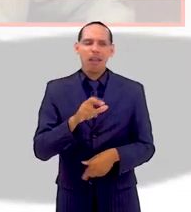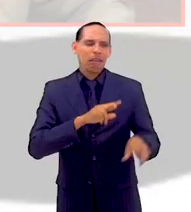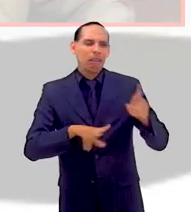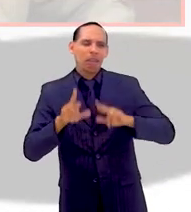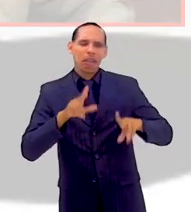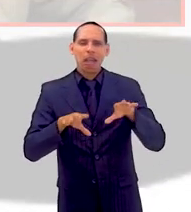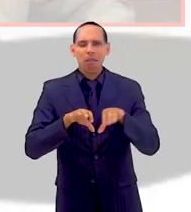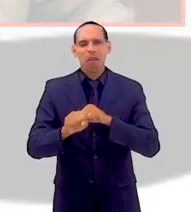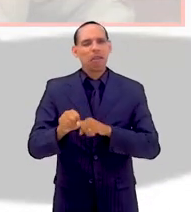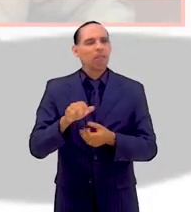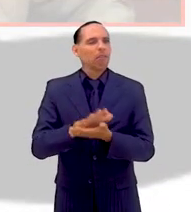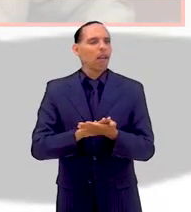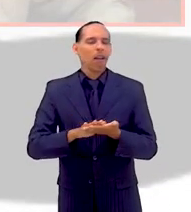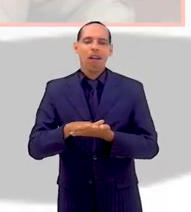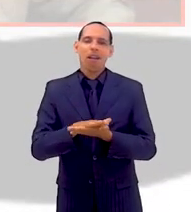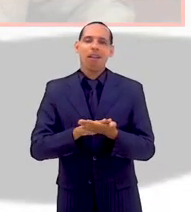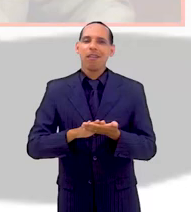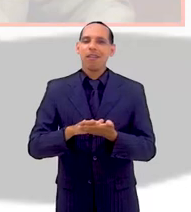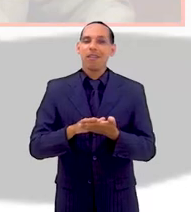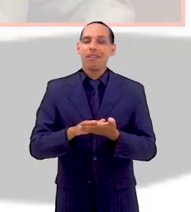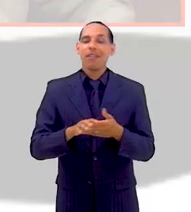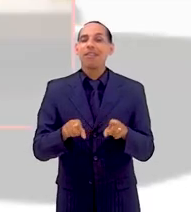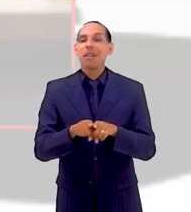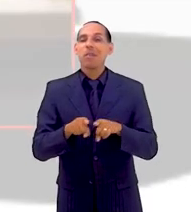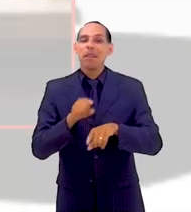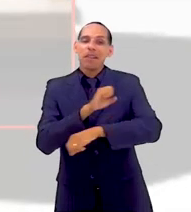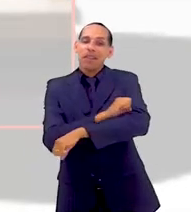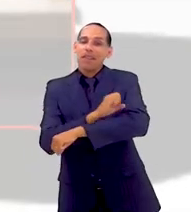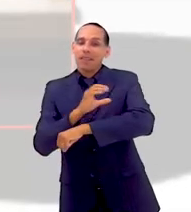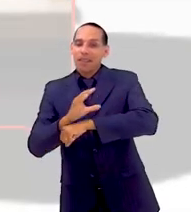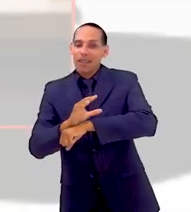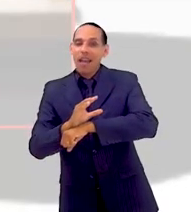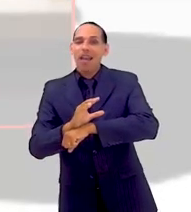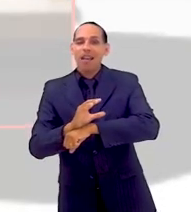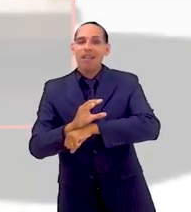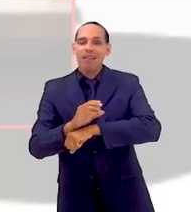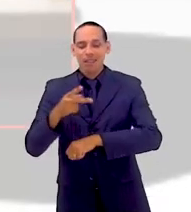nessa formação de mão de obra. O Senac Rio colabora